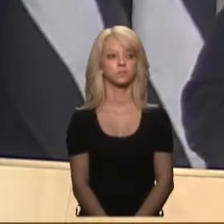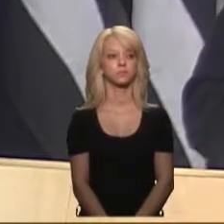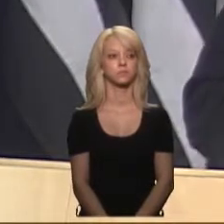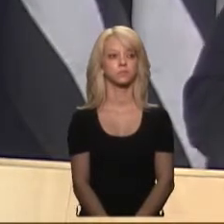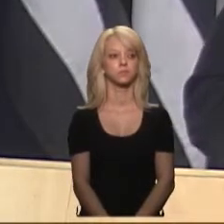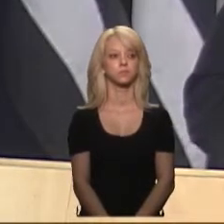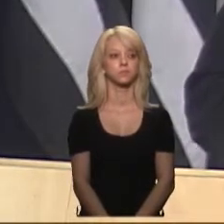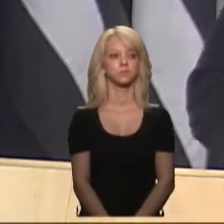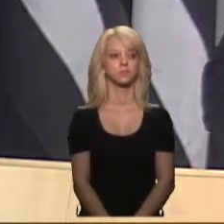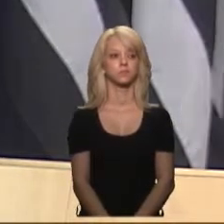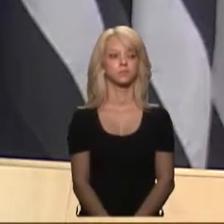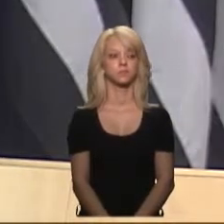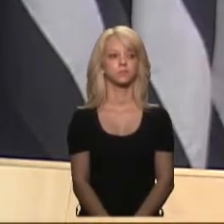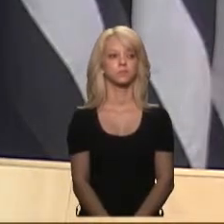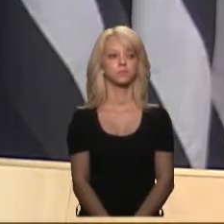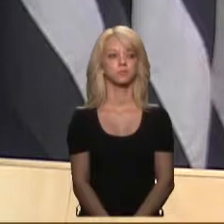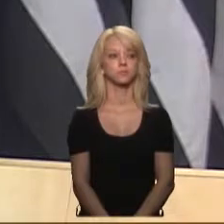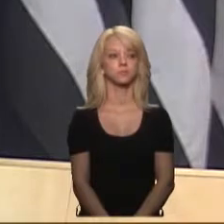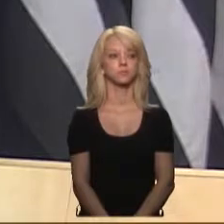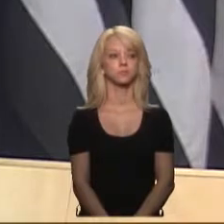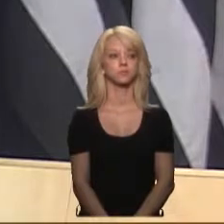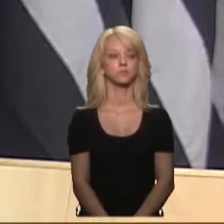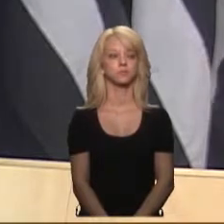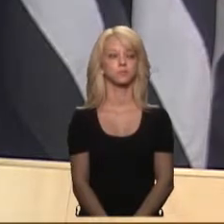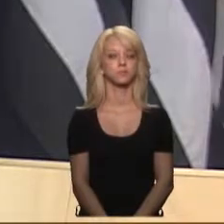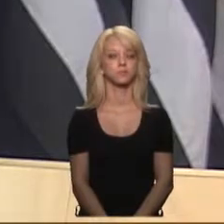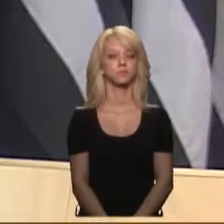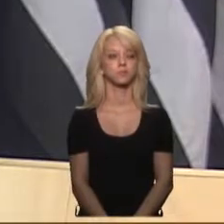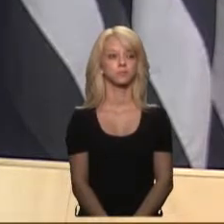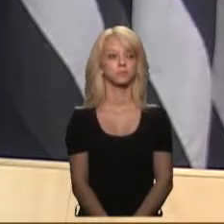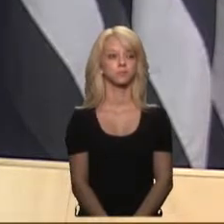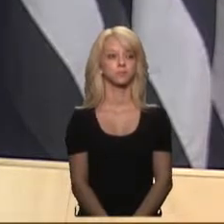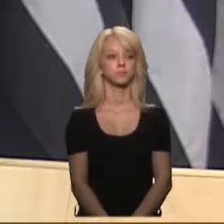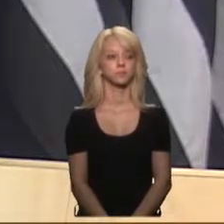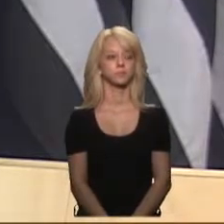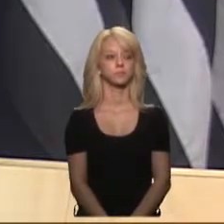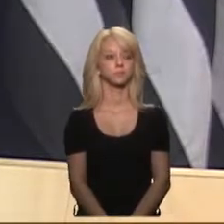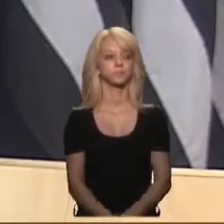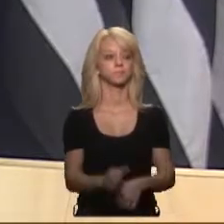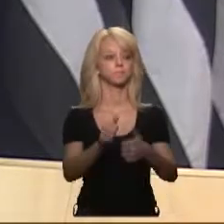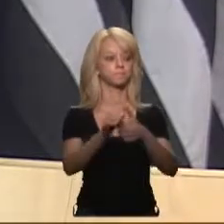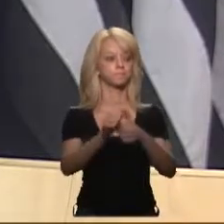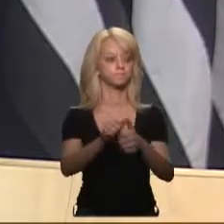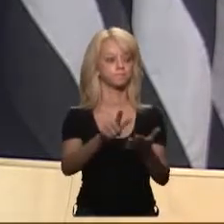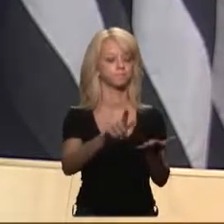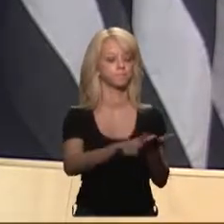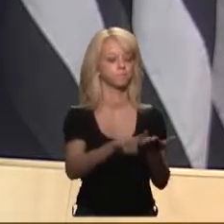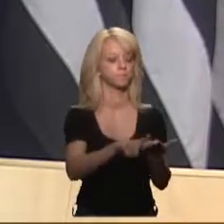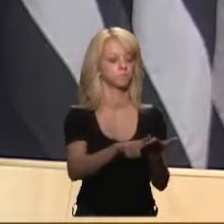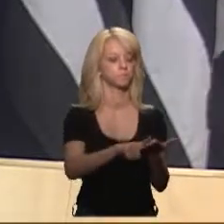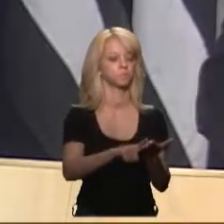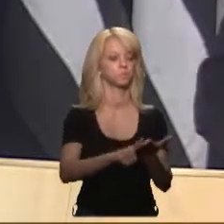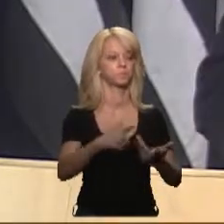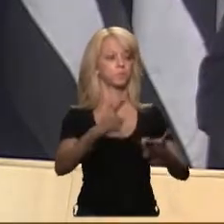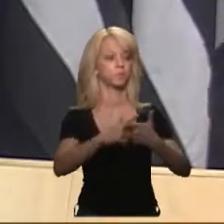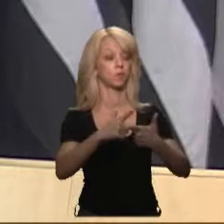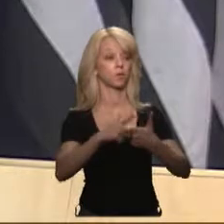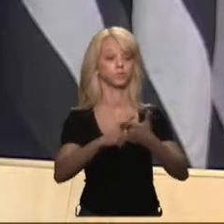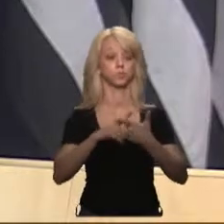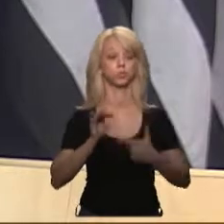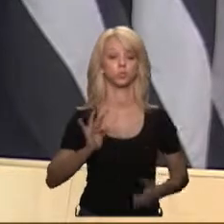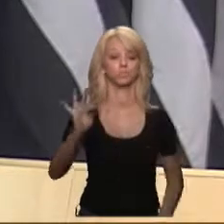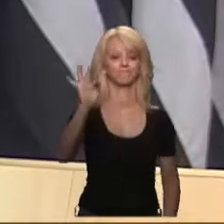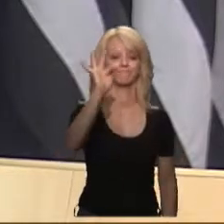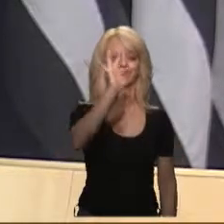Jefferson. Se isso realmente fosse uma situação, o governo federal que já prevê essa isenção de taxa, nós